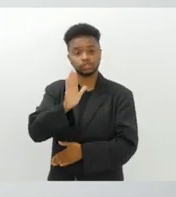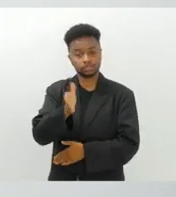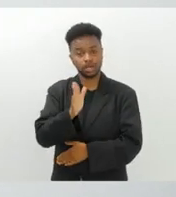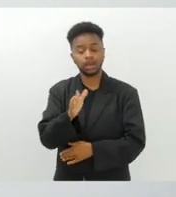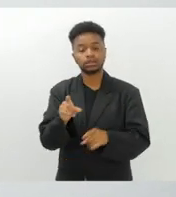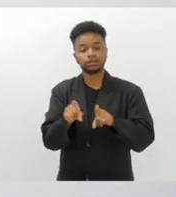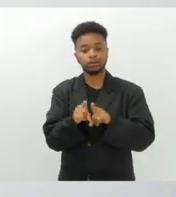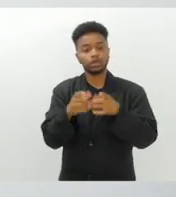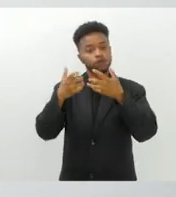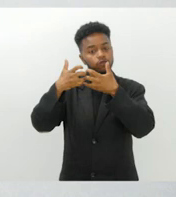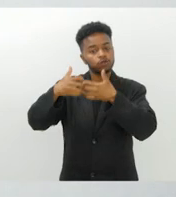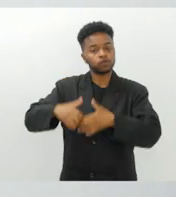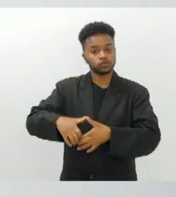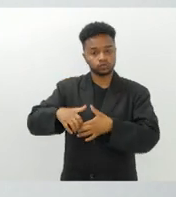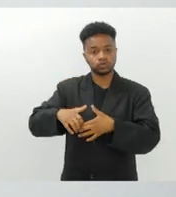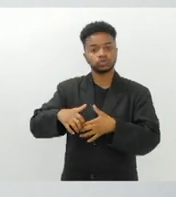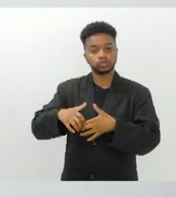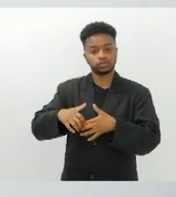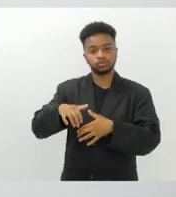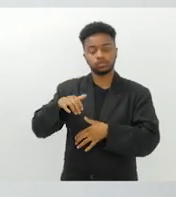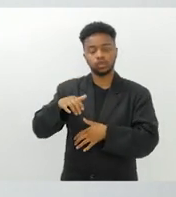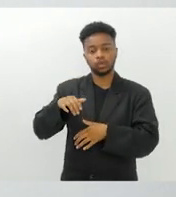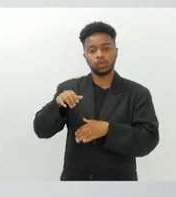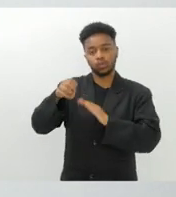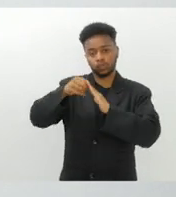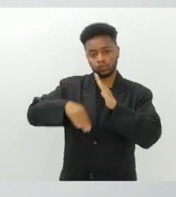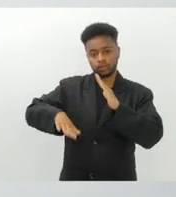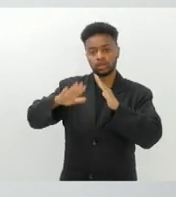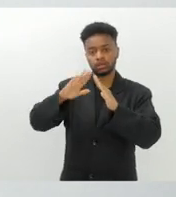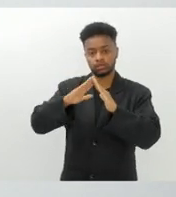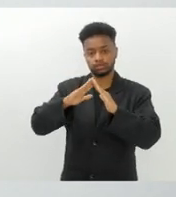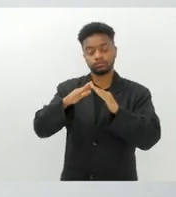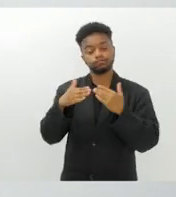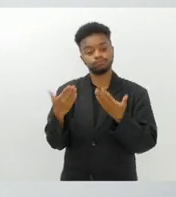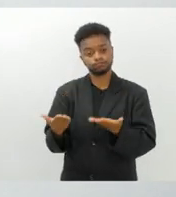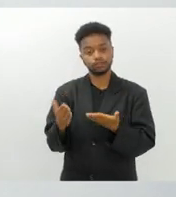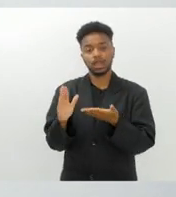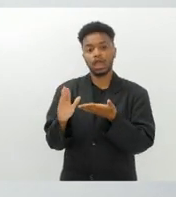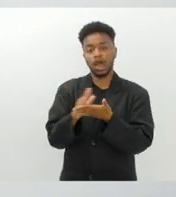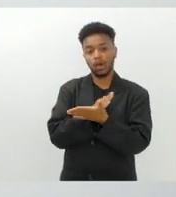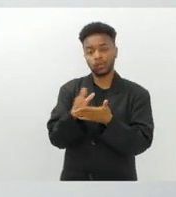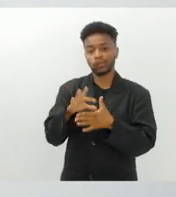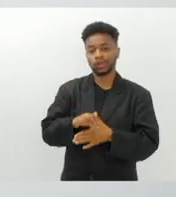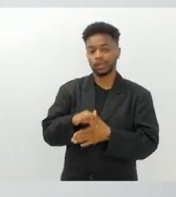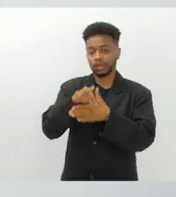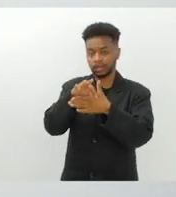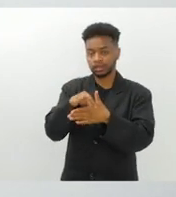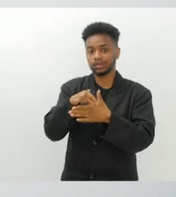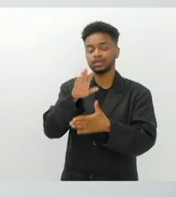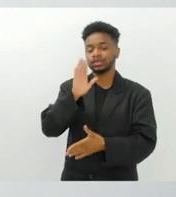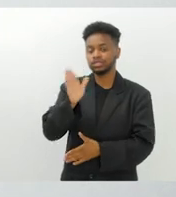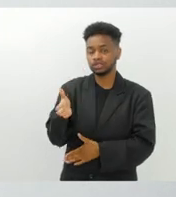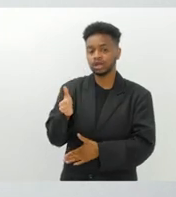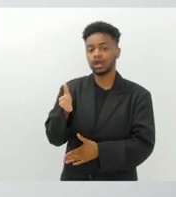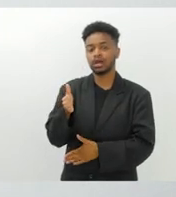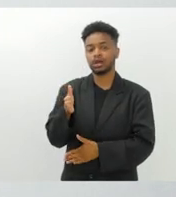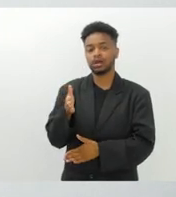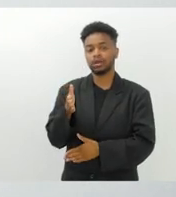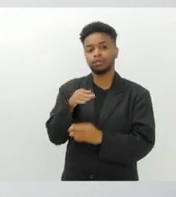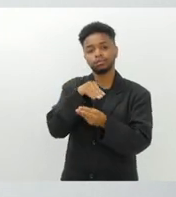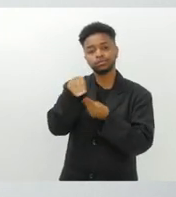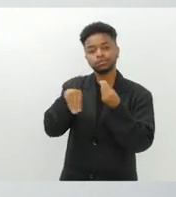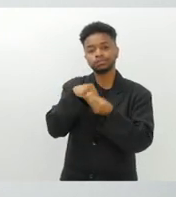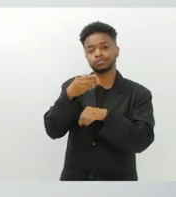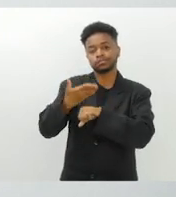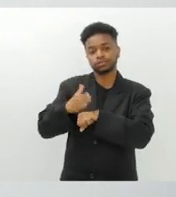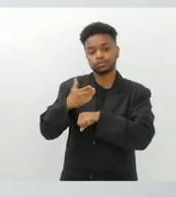o funcionamento dos terreiros. Algumas lideranças já estão mesclando as suas práticas,